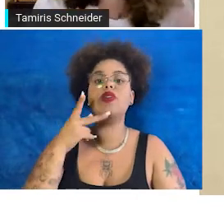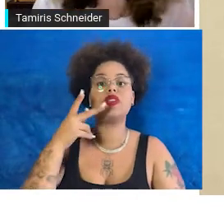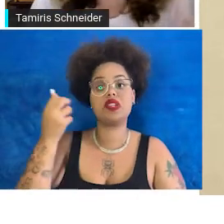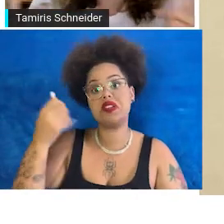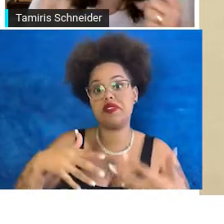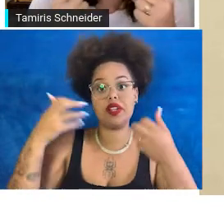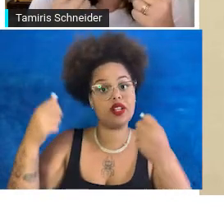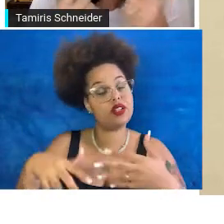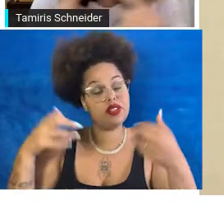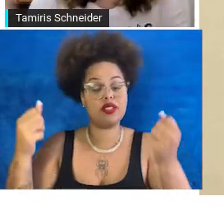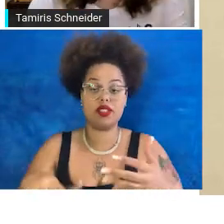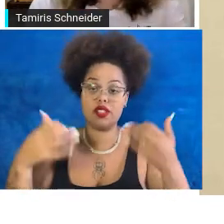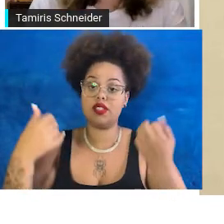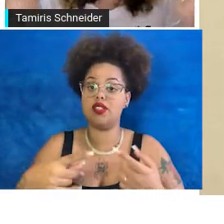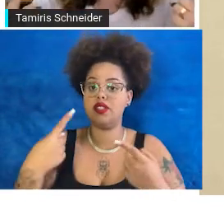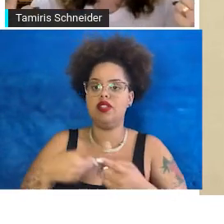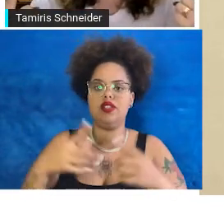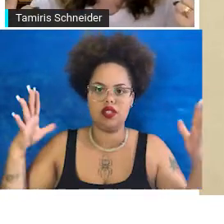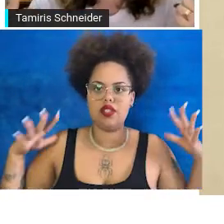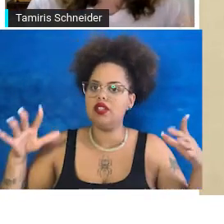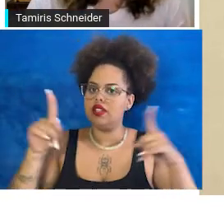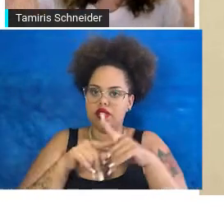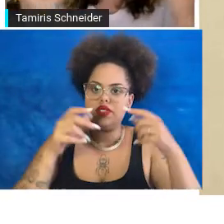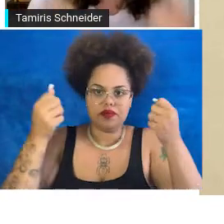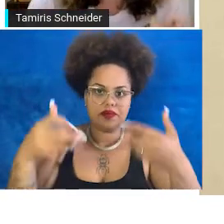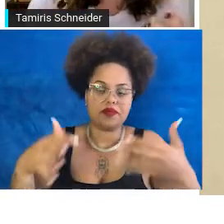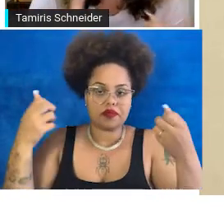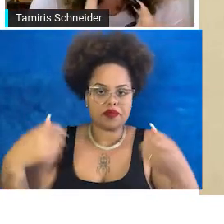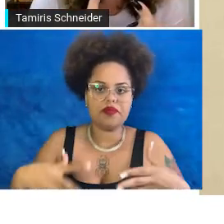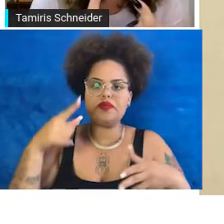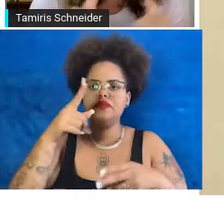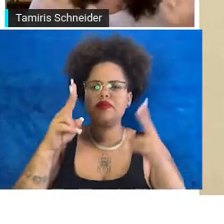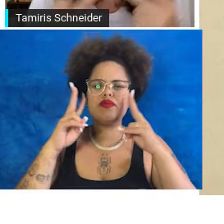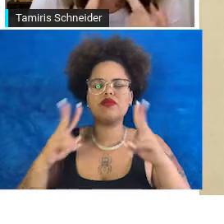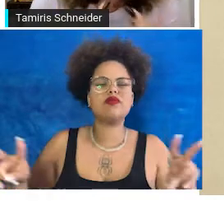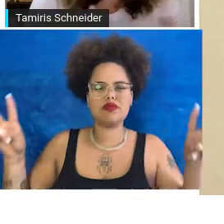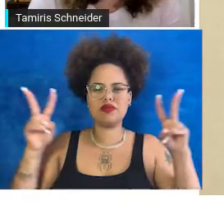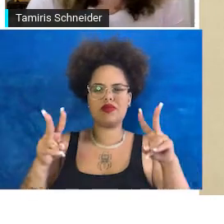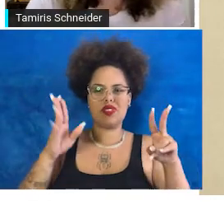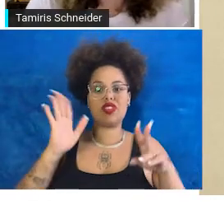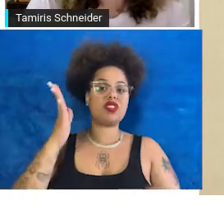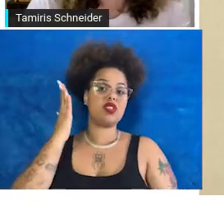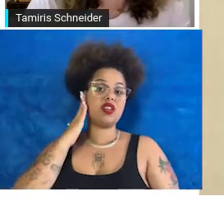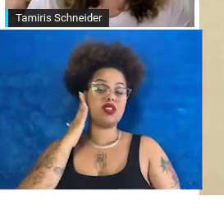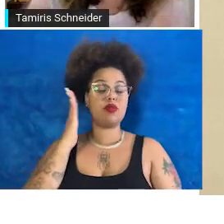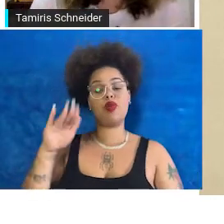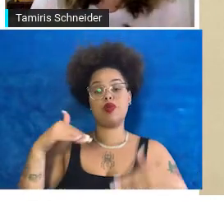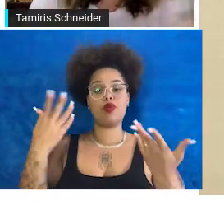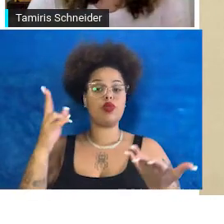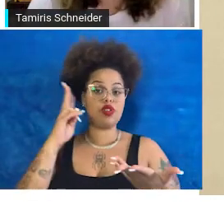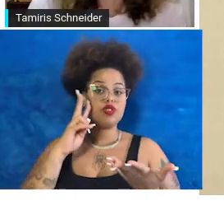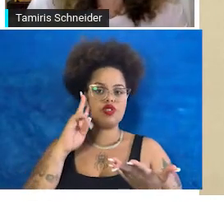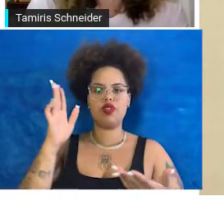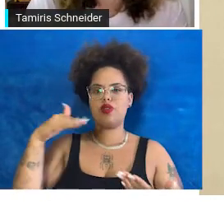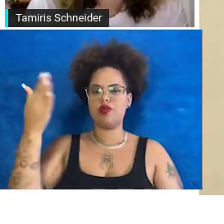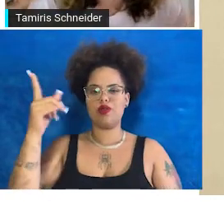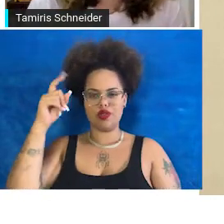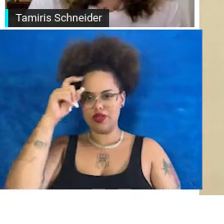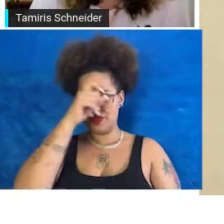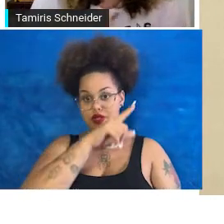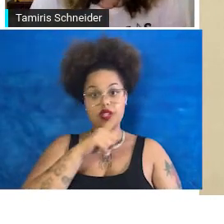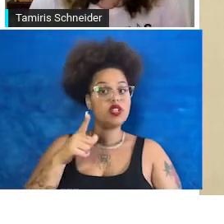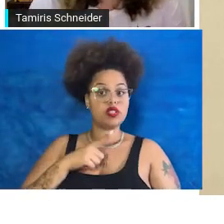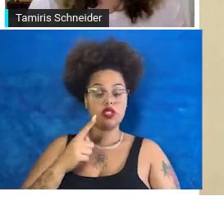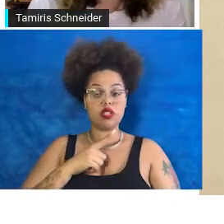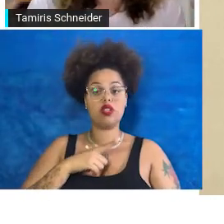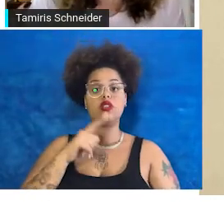falando coisas, porque o cenário conta a história. Você olhar para isso, você já está sabendo qual é a história, qual é a dificuldade que ele está tendo,